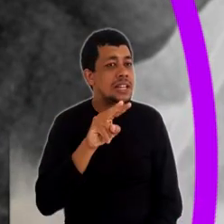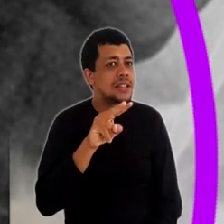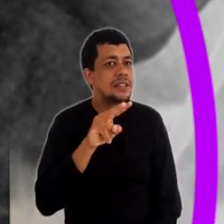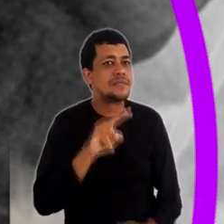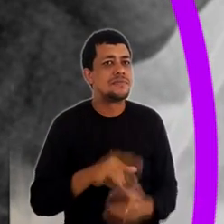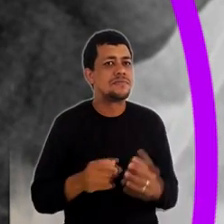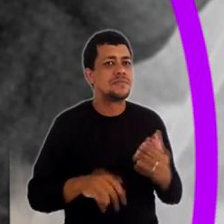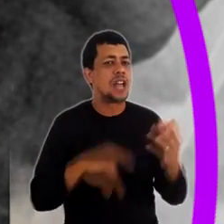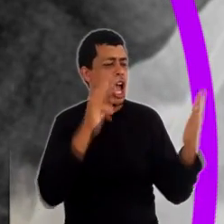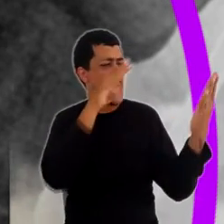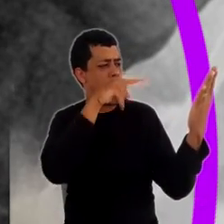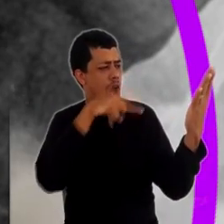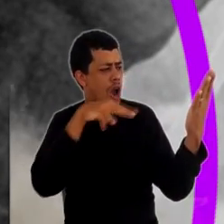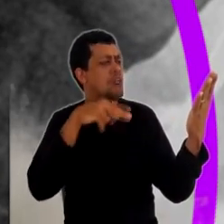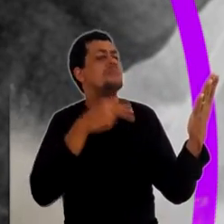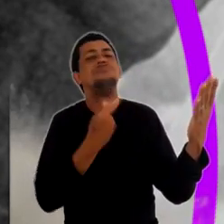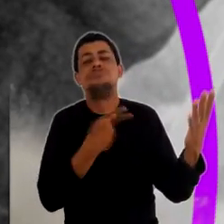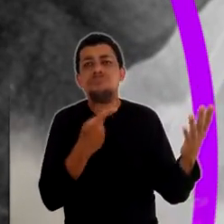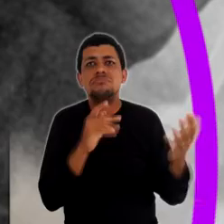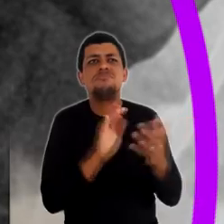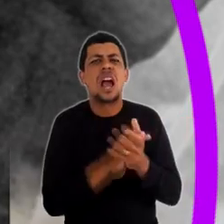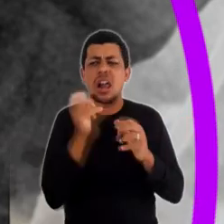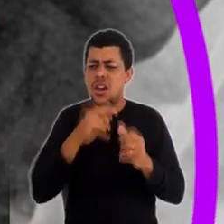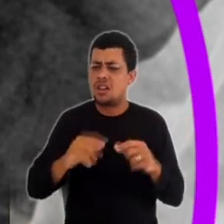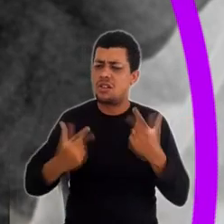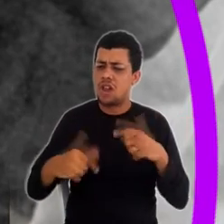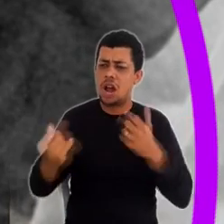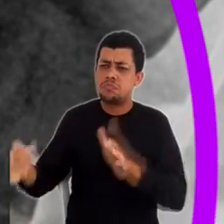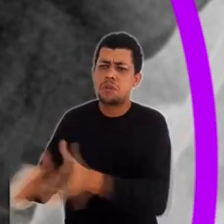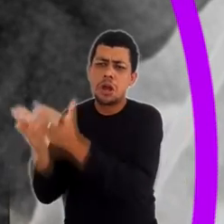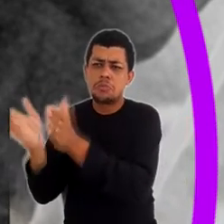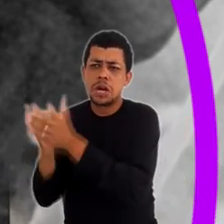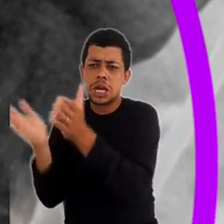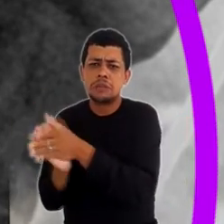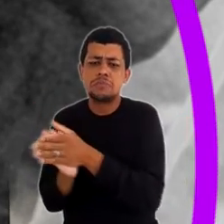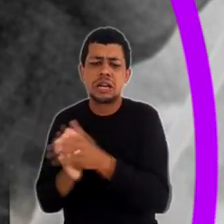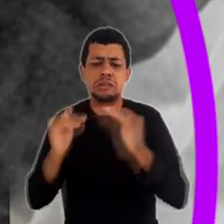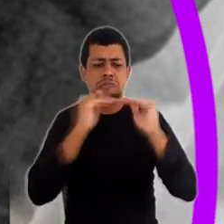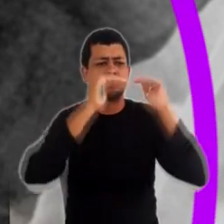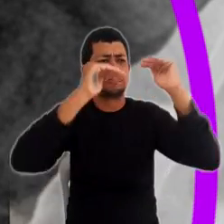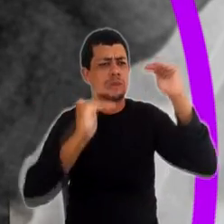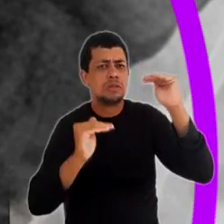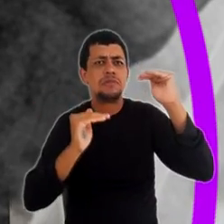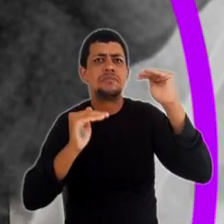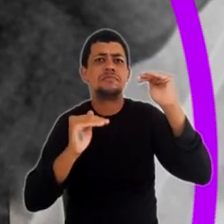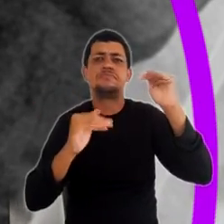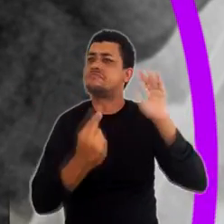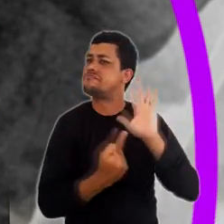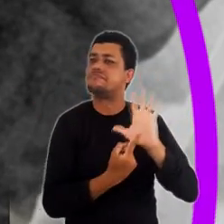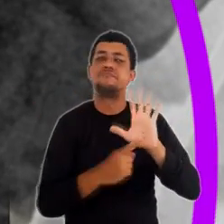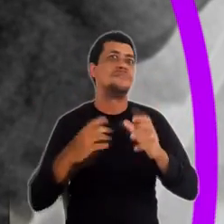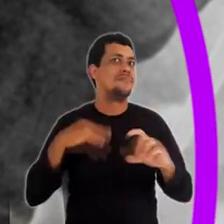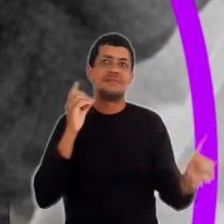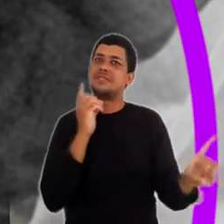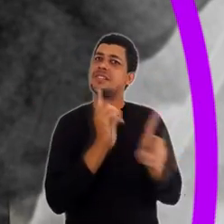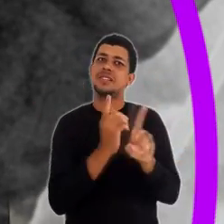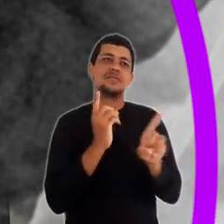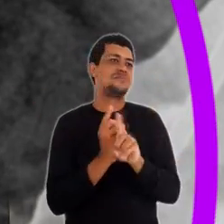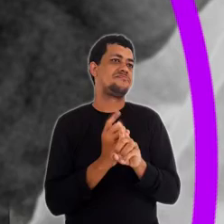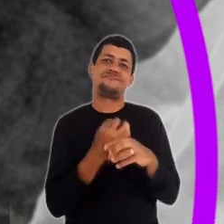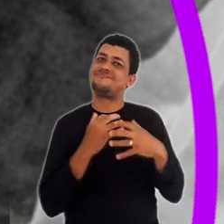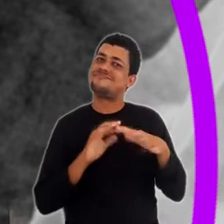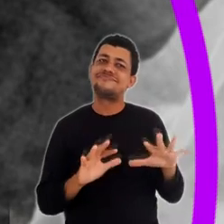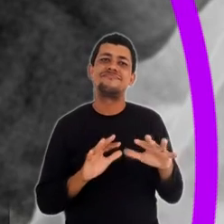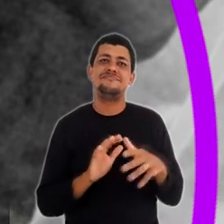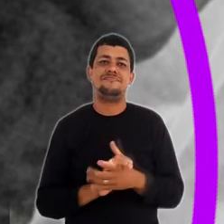sobre viver na periferia, falava sobre as desigualdades, as frustrações, o que eu não encontrava quando eu ouvia um